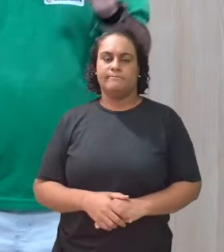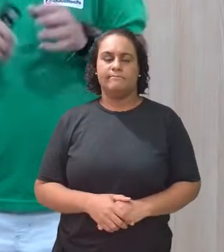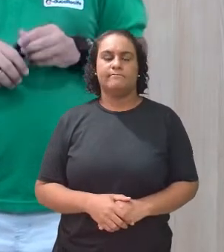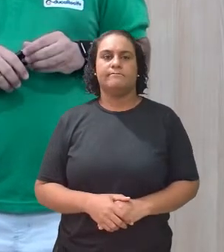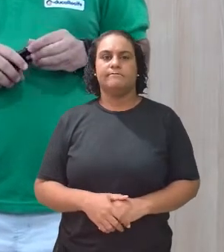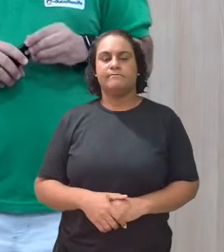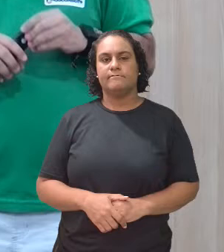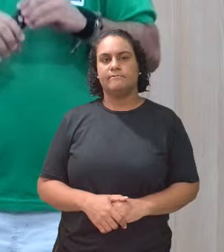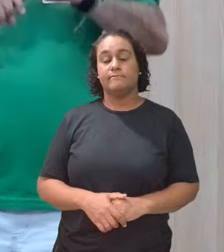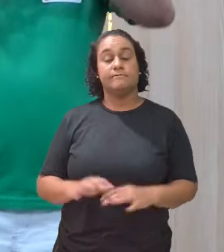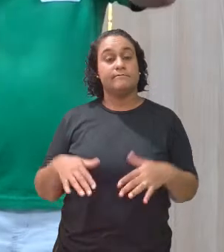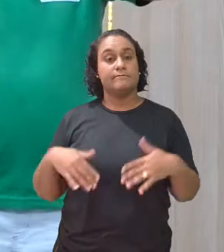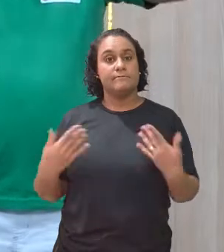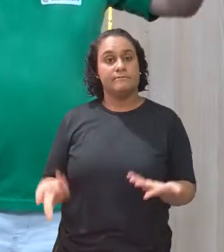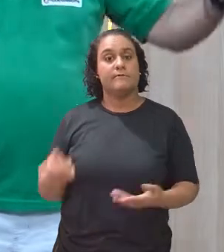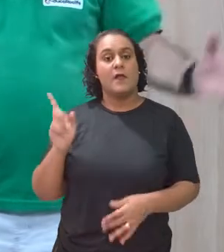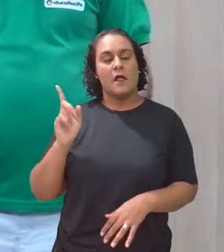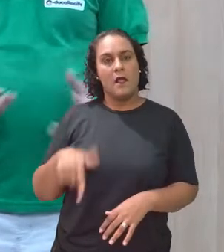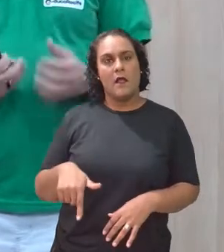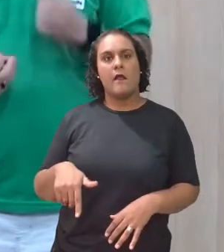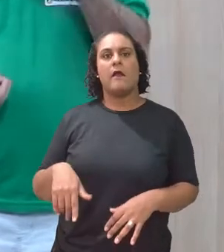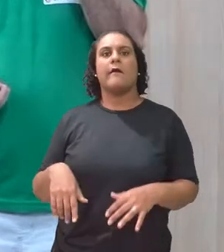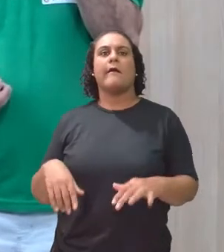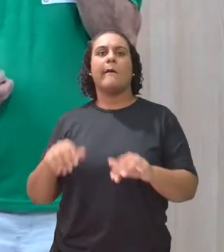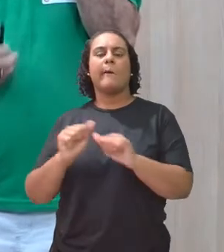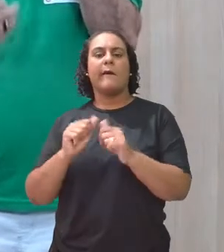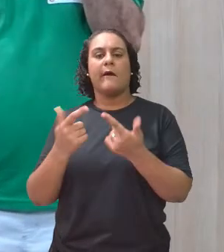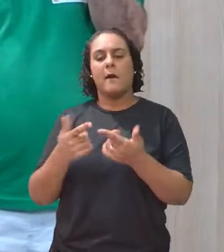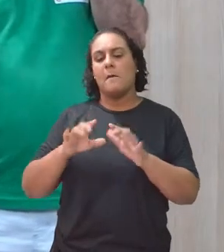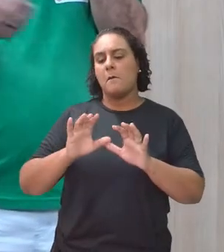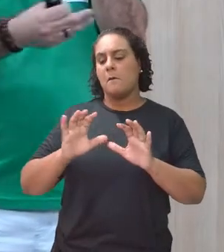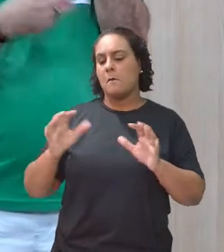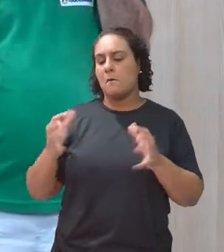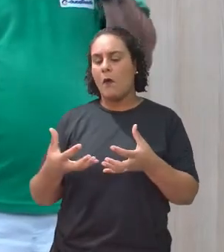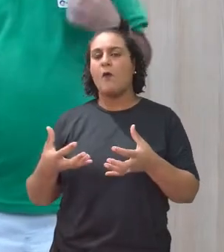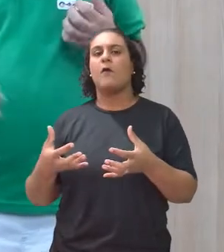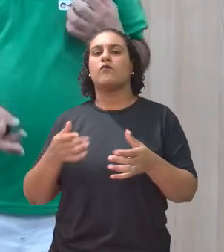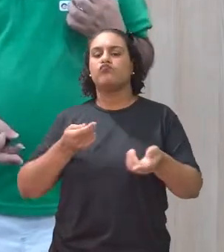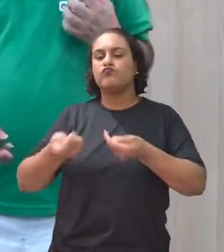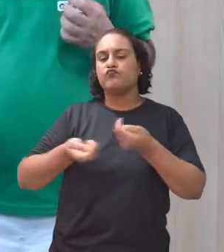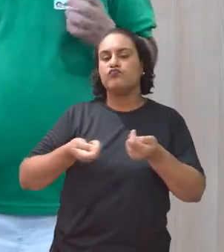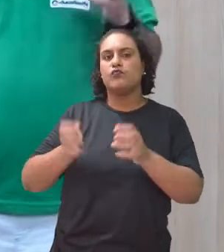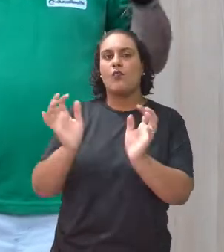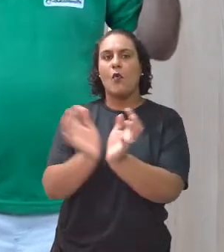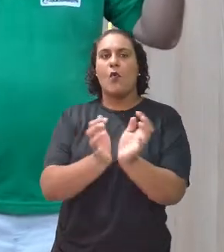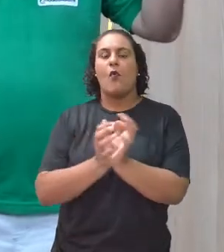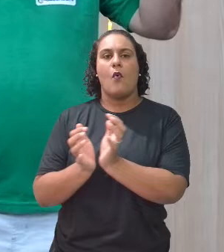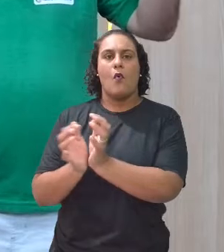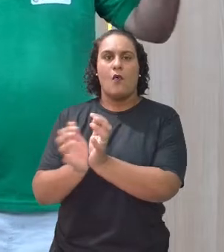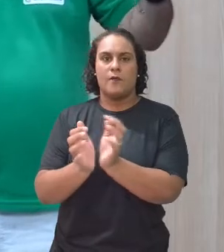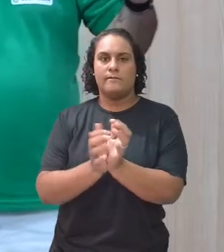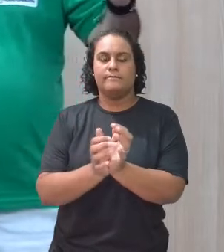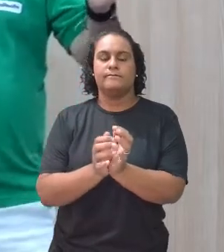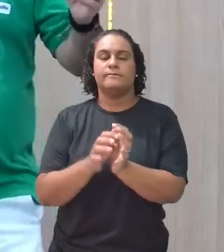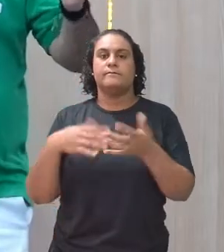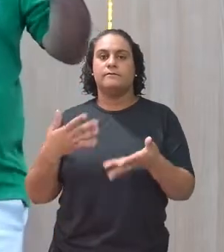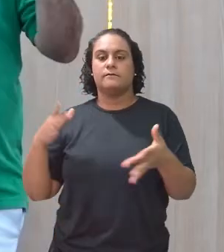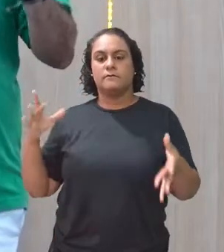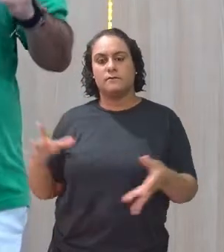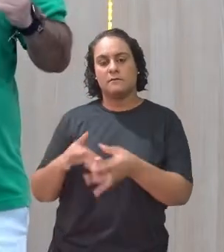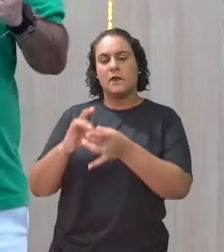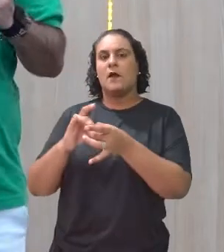né, momentâneo. Então, era uma assembleia de guerreiros, né, que controlava ali a tribo. Então, esses vínculos